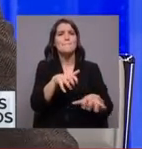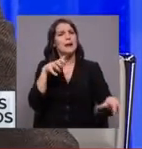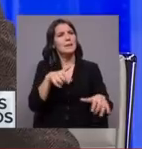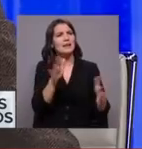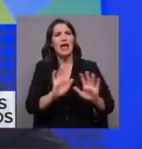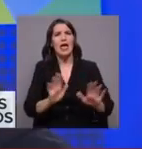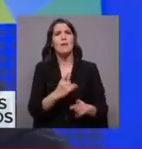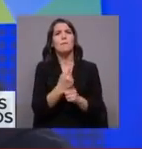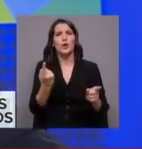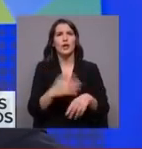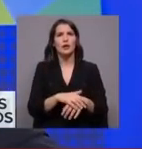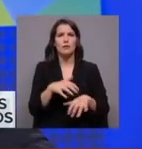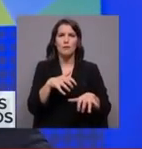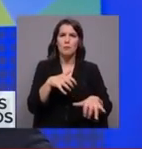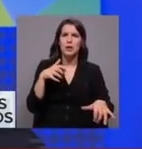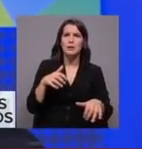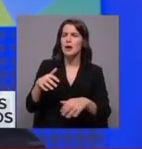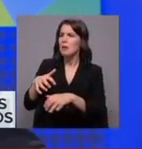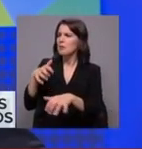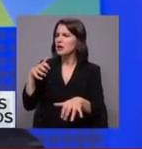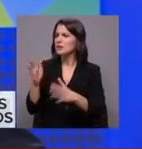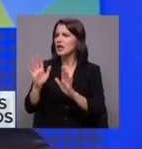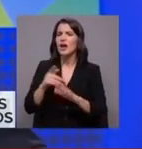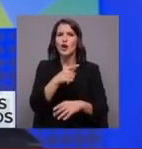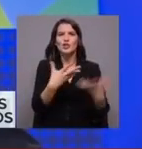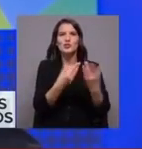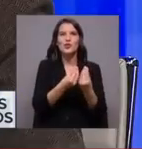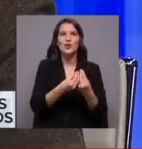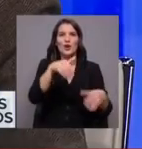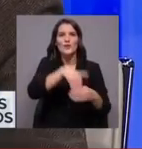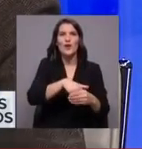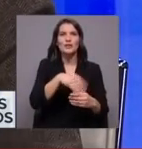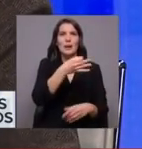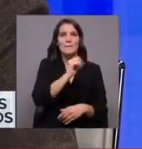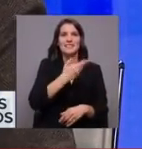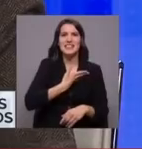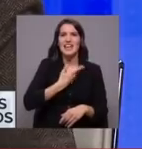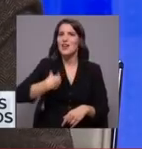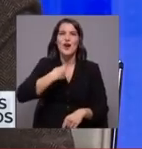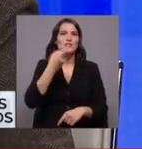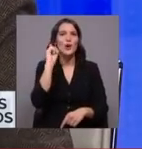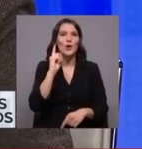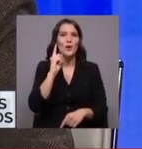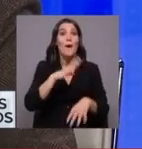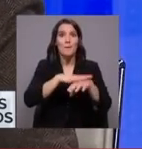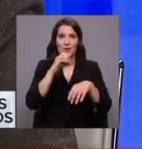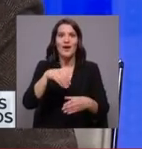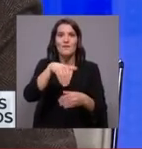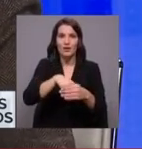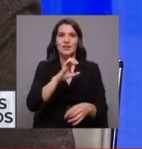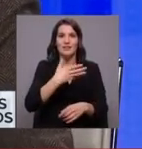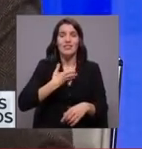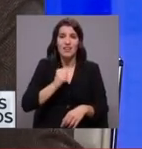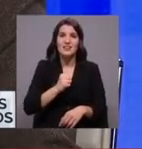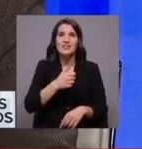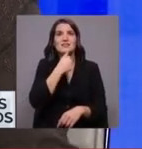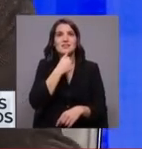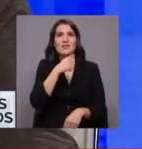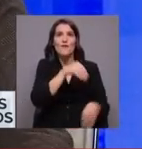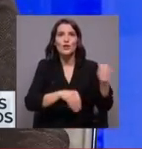Parlamento Diga lá não sei mas aproveite ao lado para ver se ele está em nós e não é isso a igreja desligar dessa